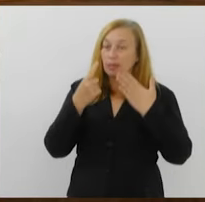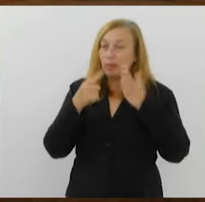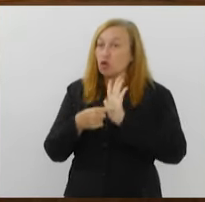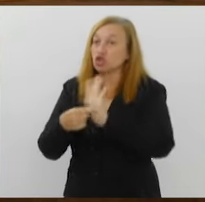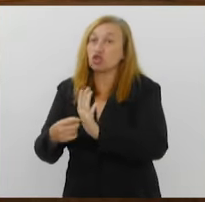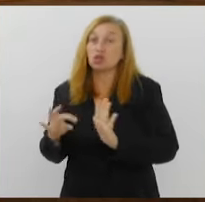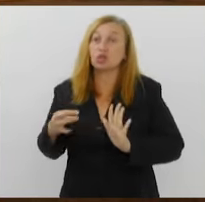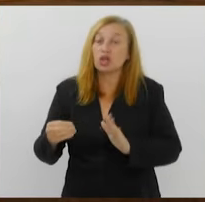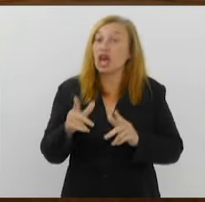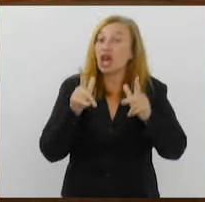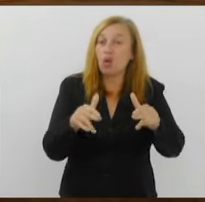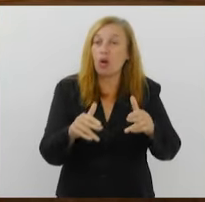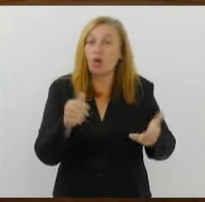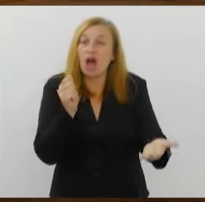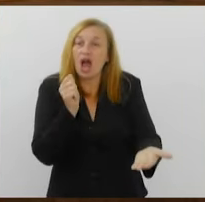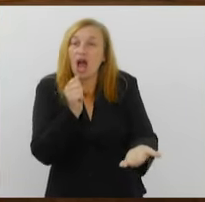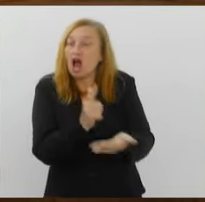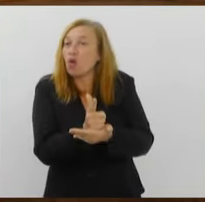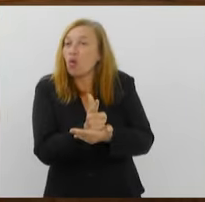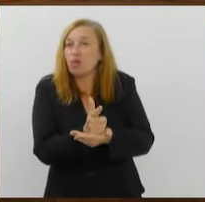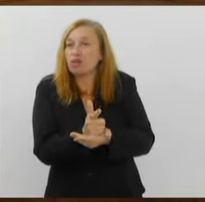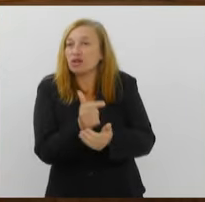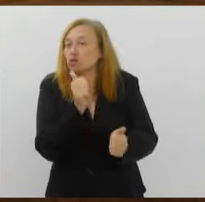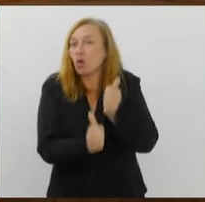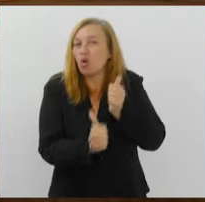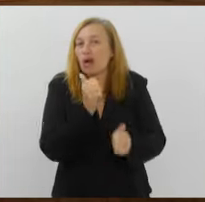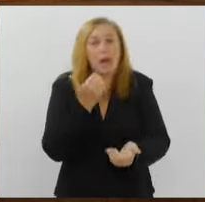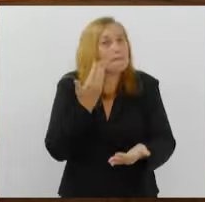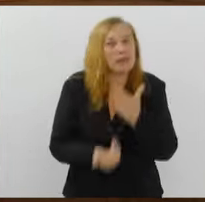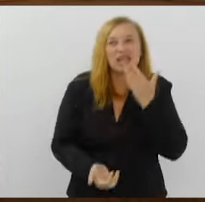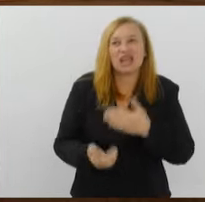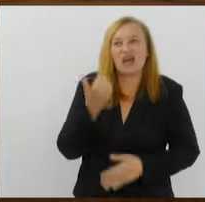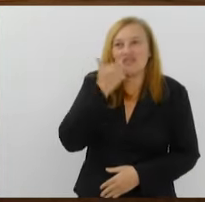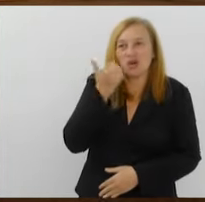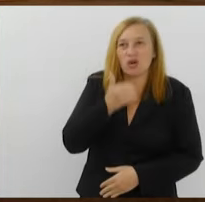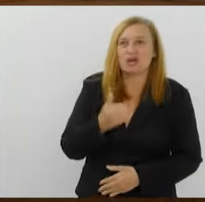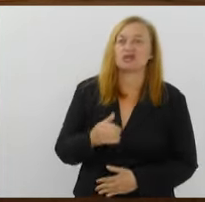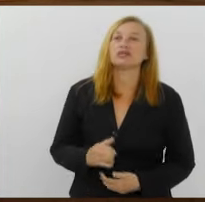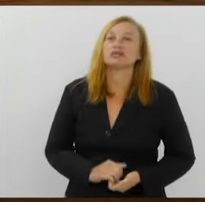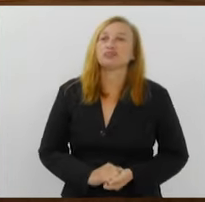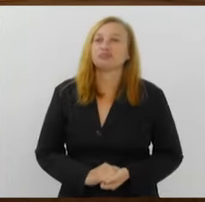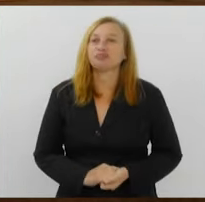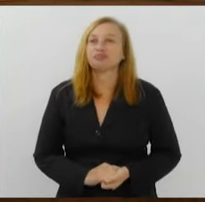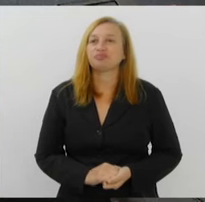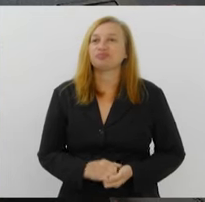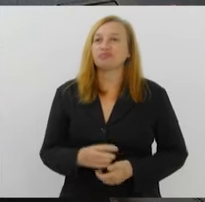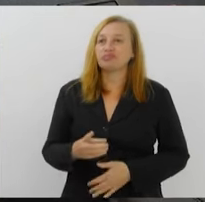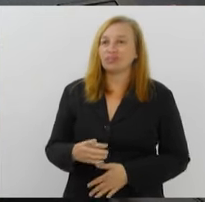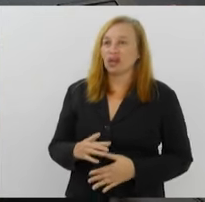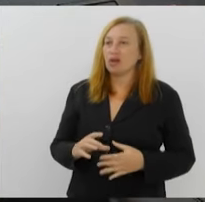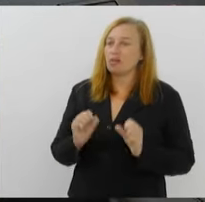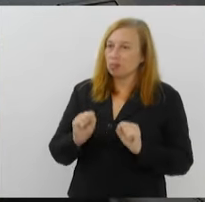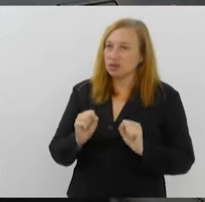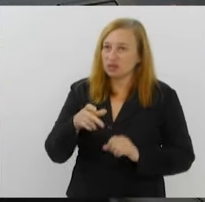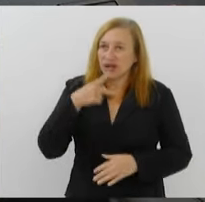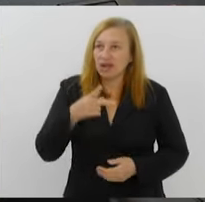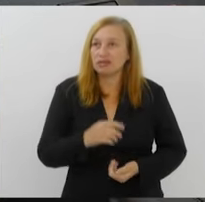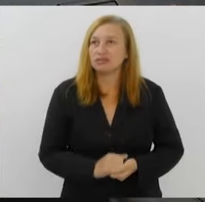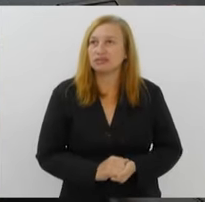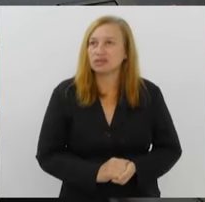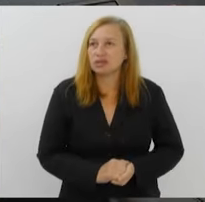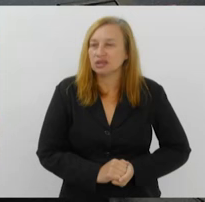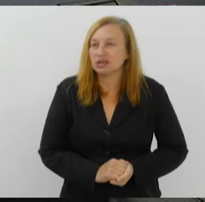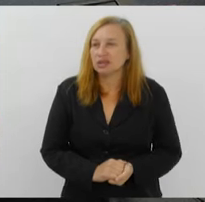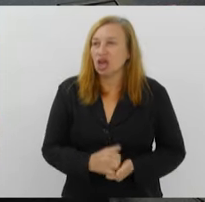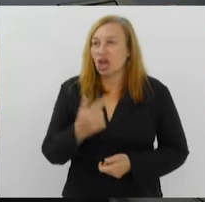lá. Está escrachado. Eles perderam o medo, a vergonha. É isso, deputado. Deputado, permite uma parte? Boa noite, deputado. Eu